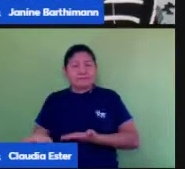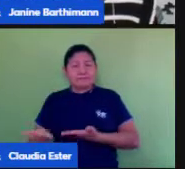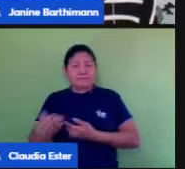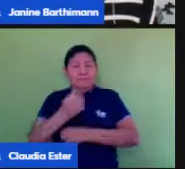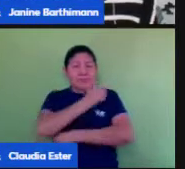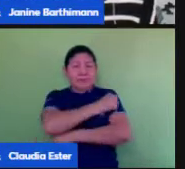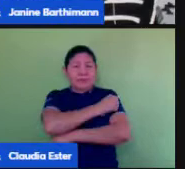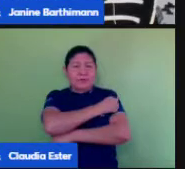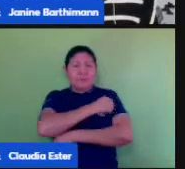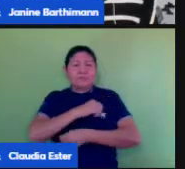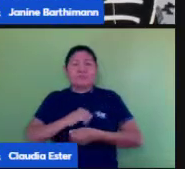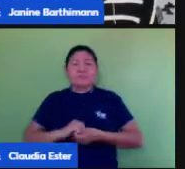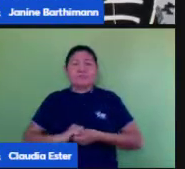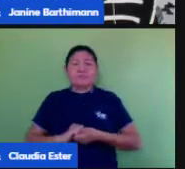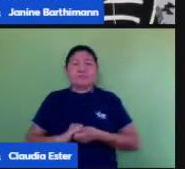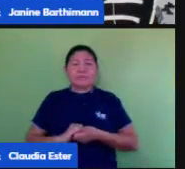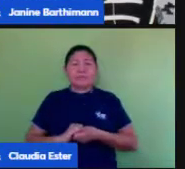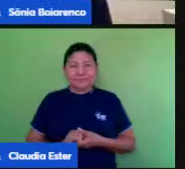Pode passar.